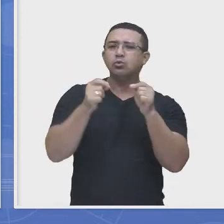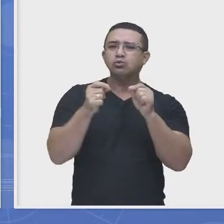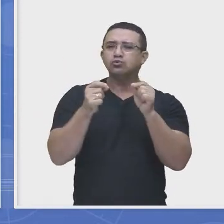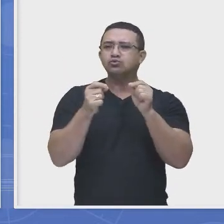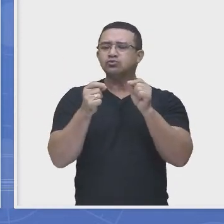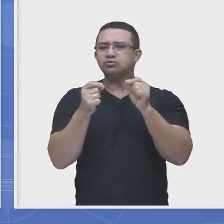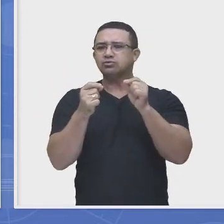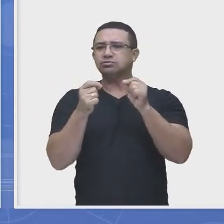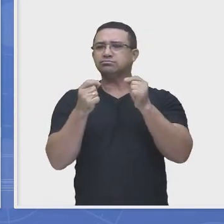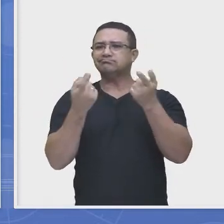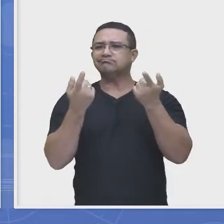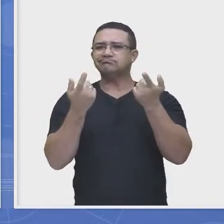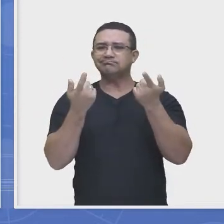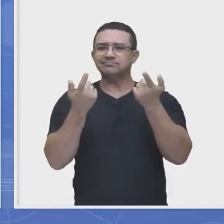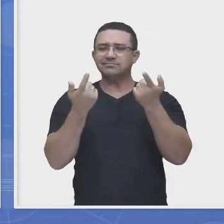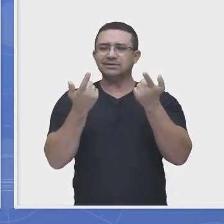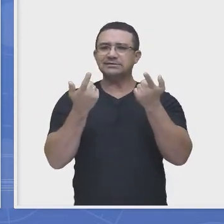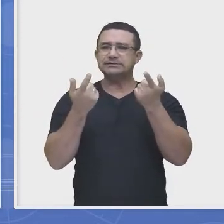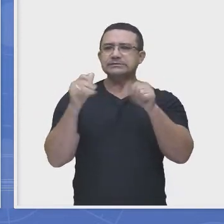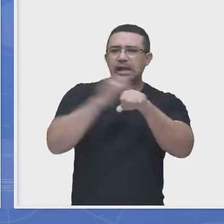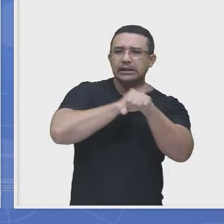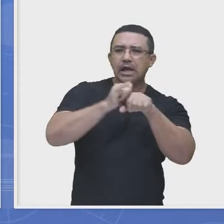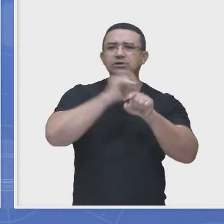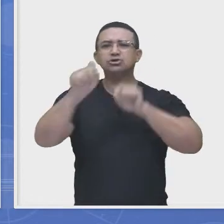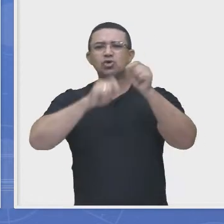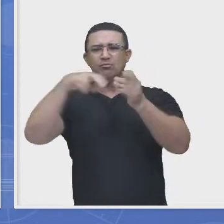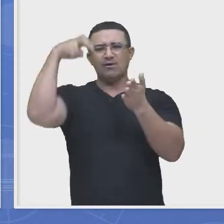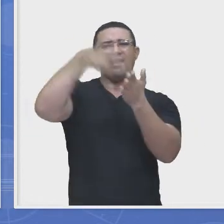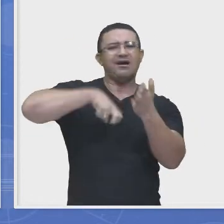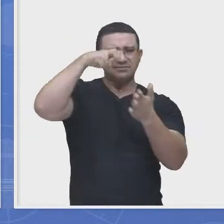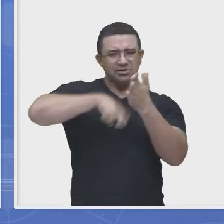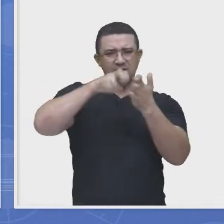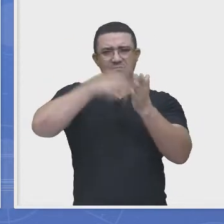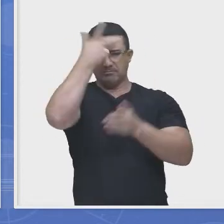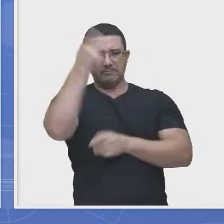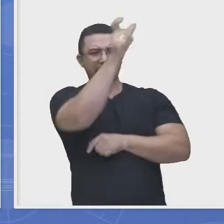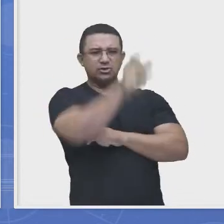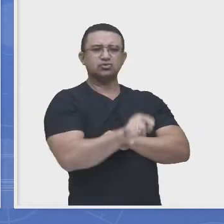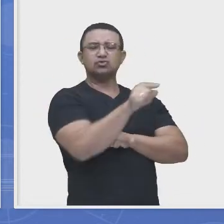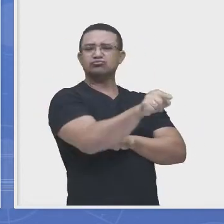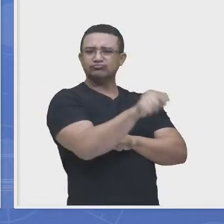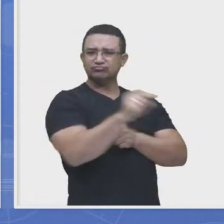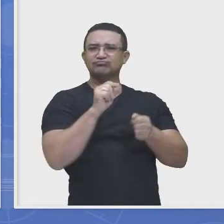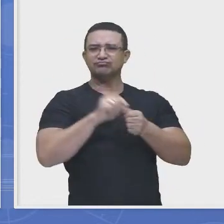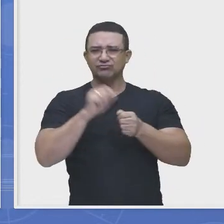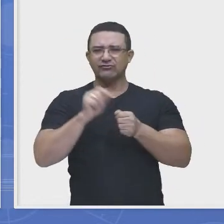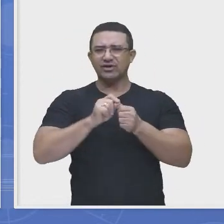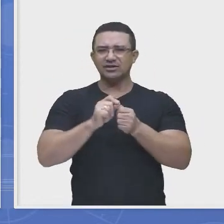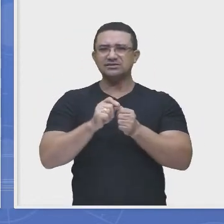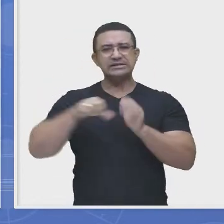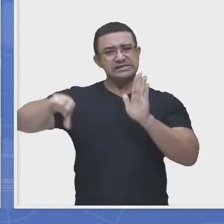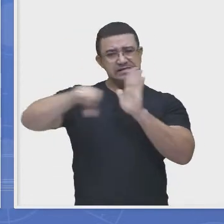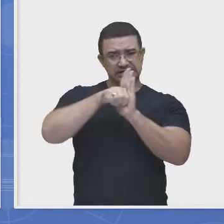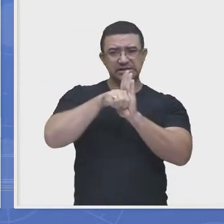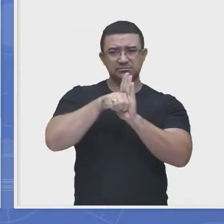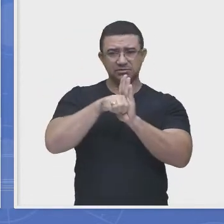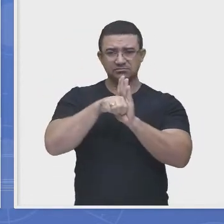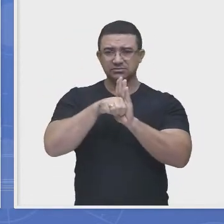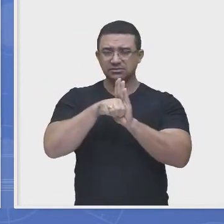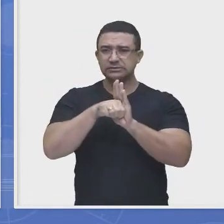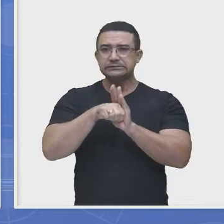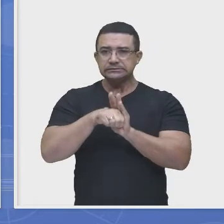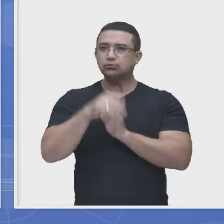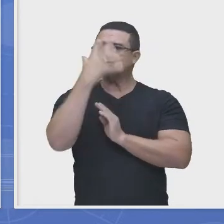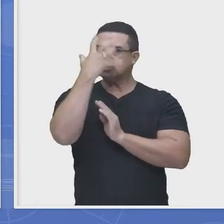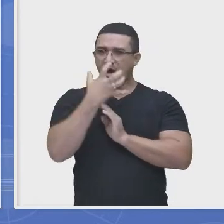mecanismo de, vamos dizer, de punição ao indivíduo que comete determinado crime, né? Um crime gravíssimo, no caso,